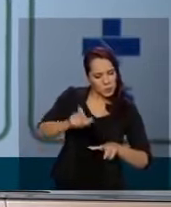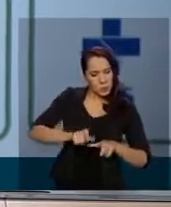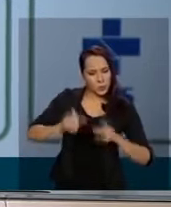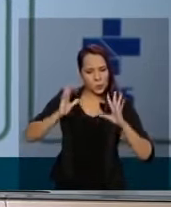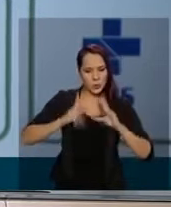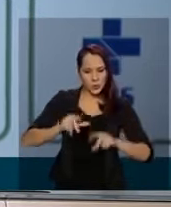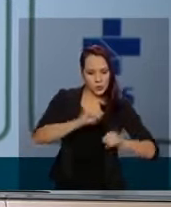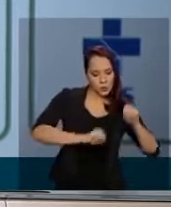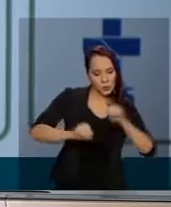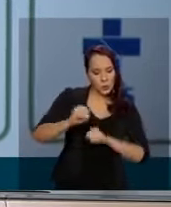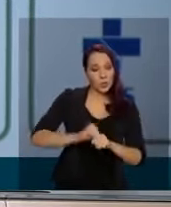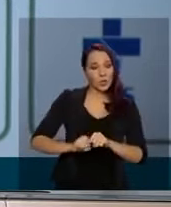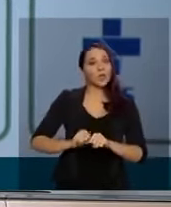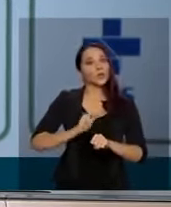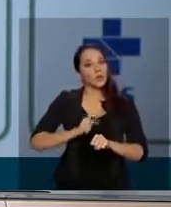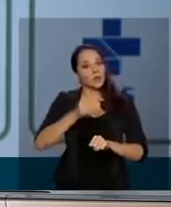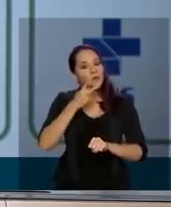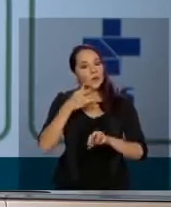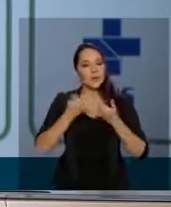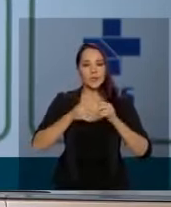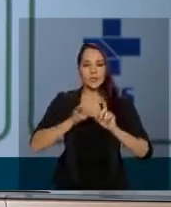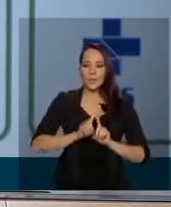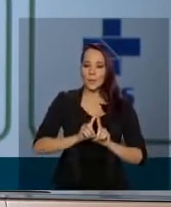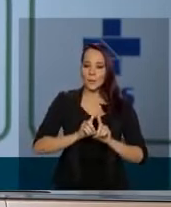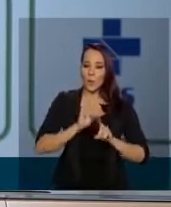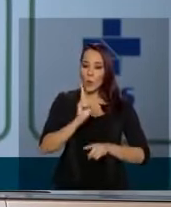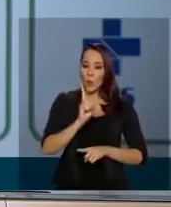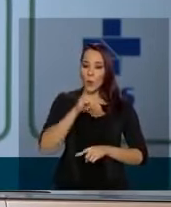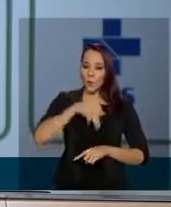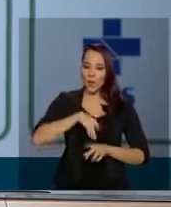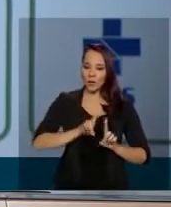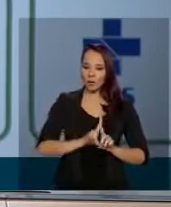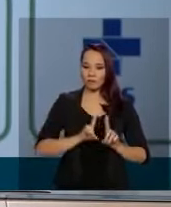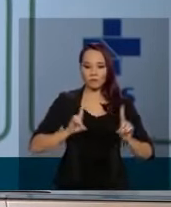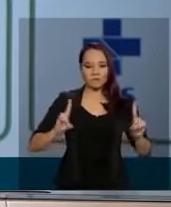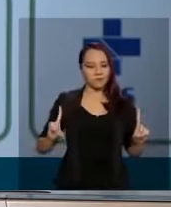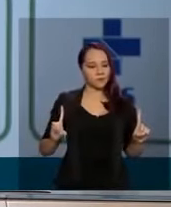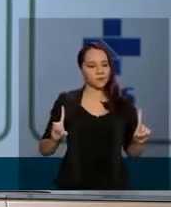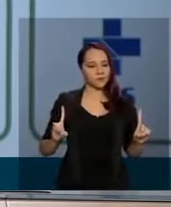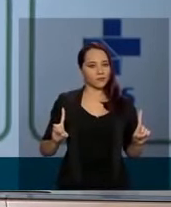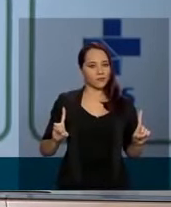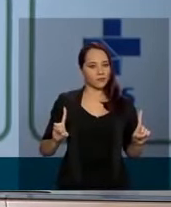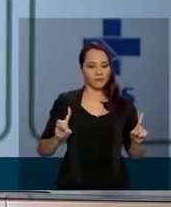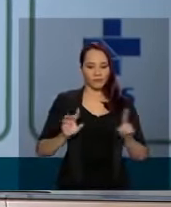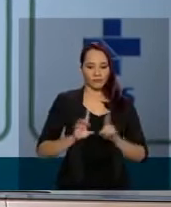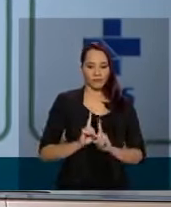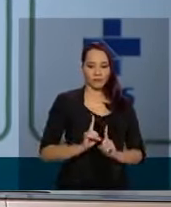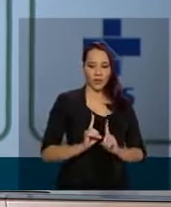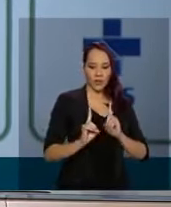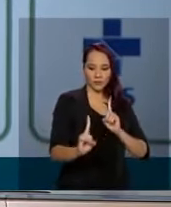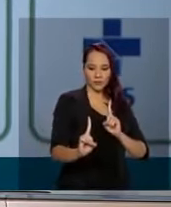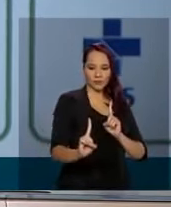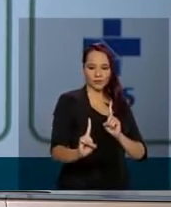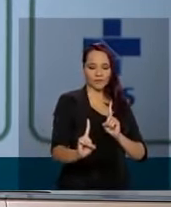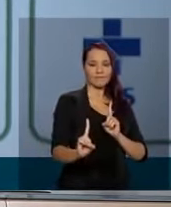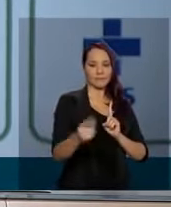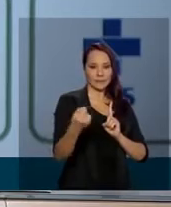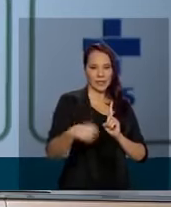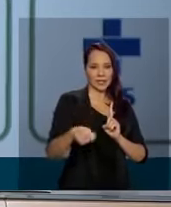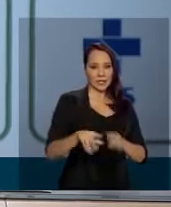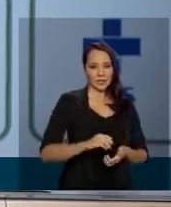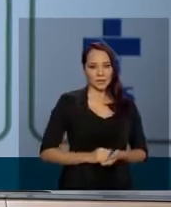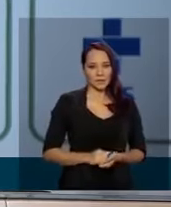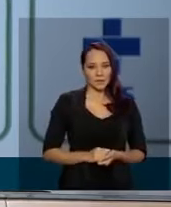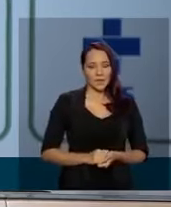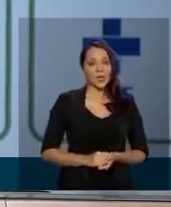que mantenham um distanciamento mínimo de 1 metro, o distanciamento físico mínimo de 1 metro. Né? Continuamos dizendo